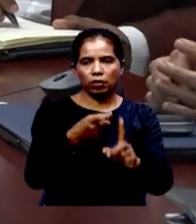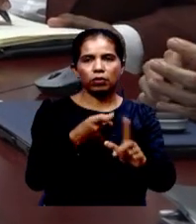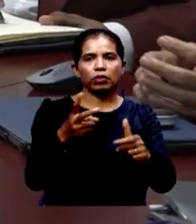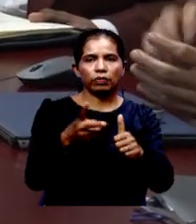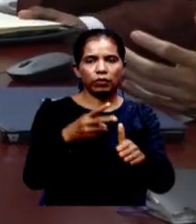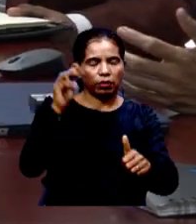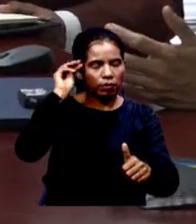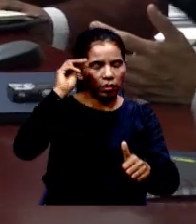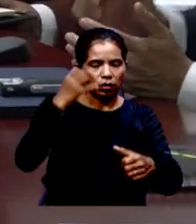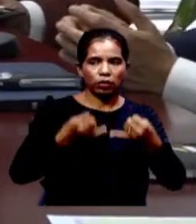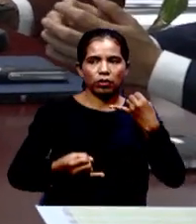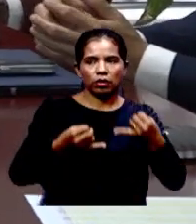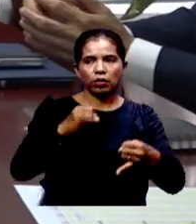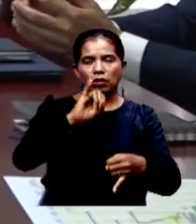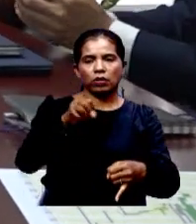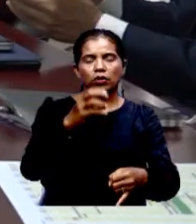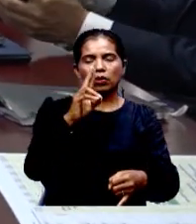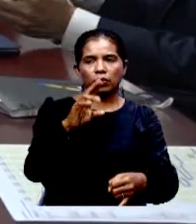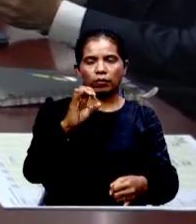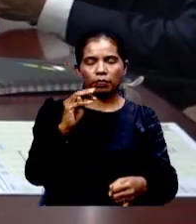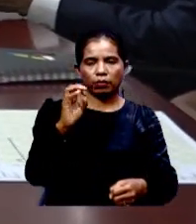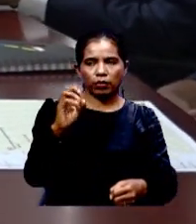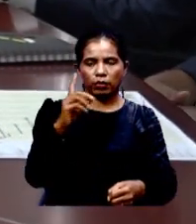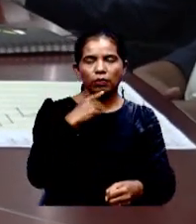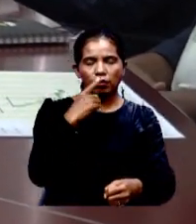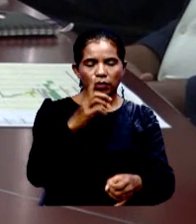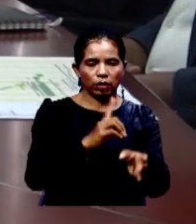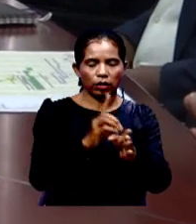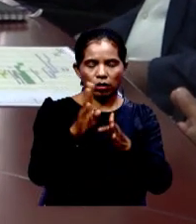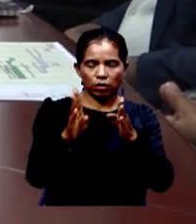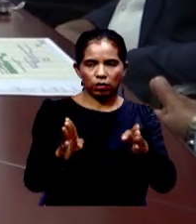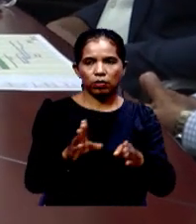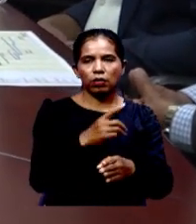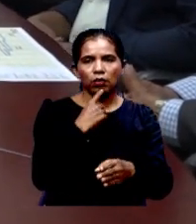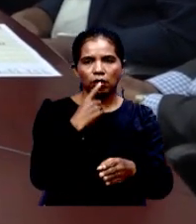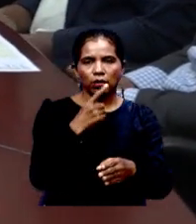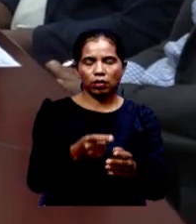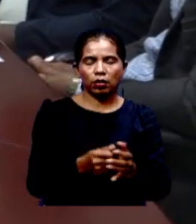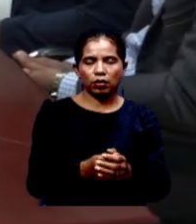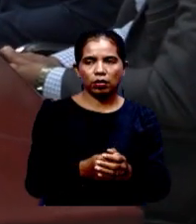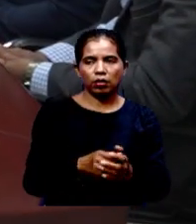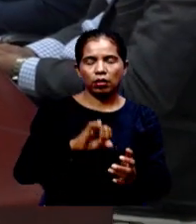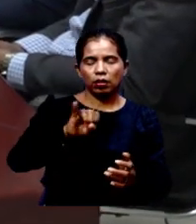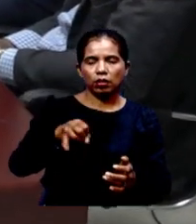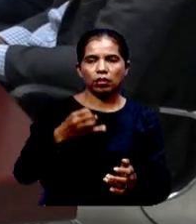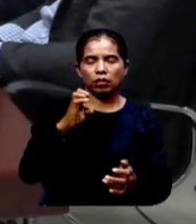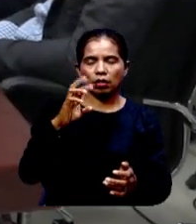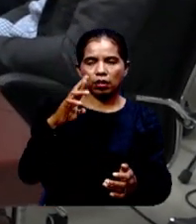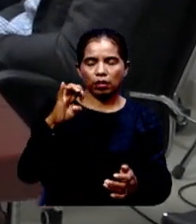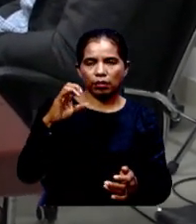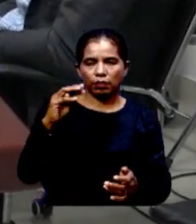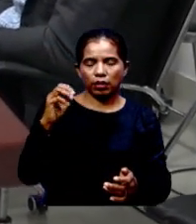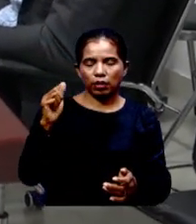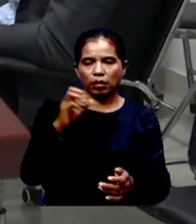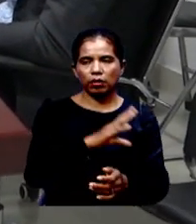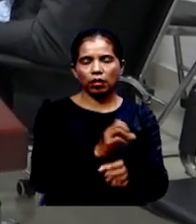Vice-Ministro Justiça, Zé Edmundo Caetano. Diretor Executivo Pelican Paradise, Zeremia Chan Hateteng. Empresa